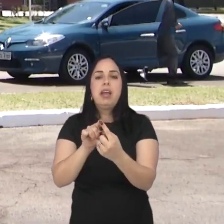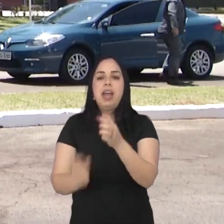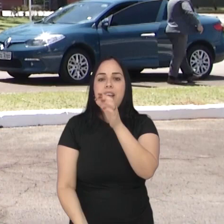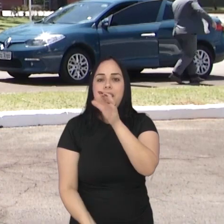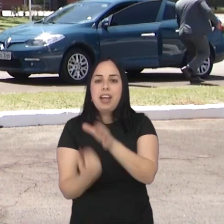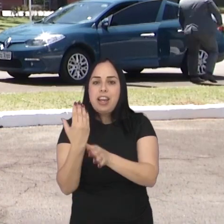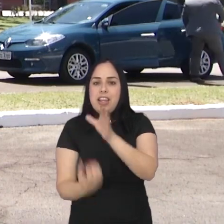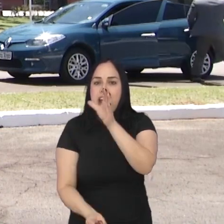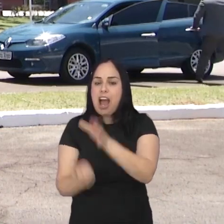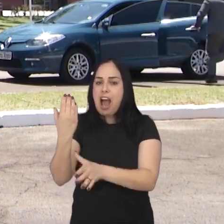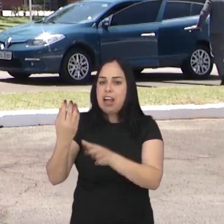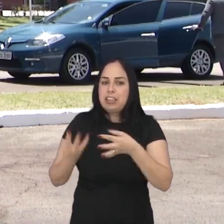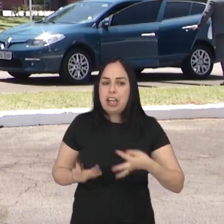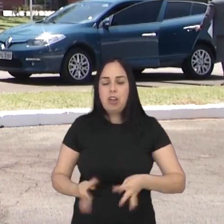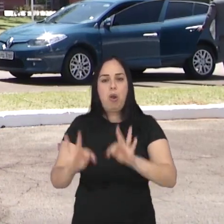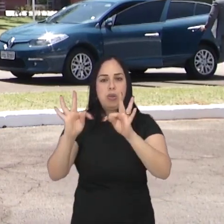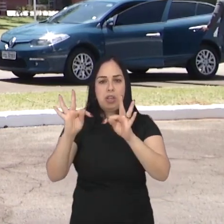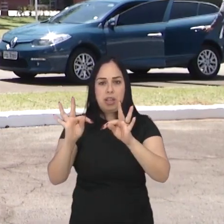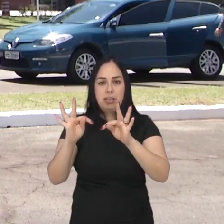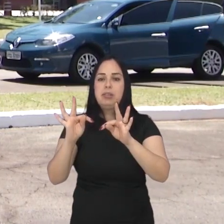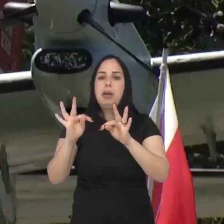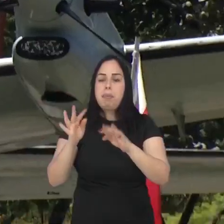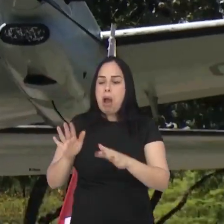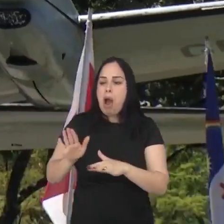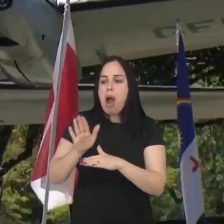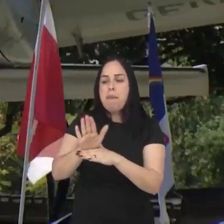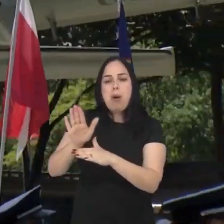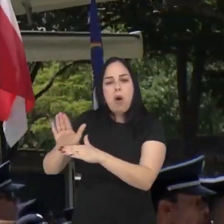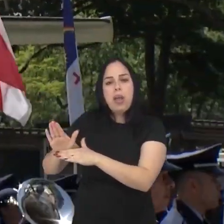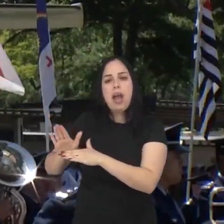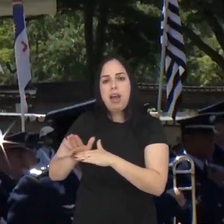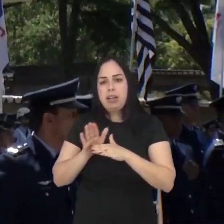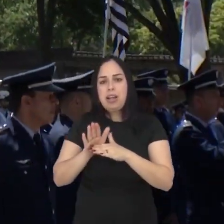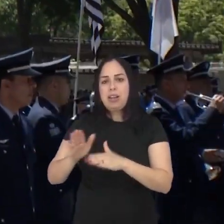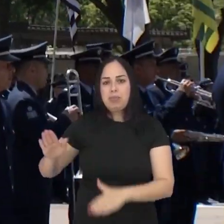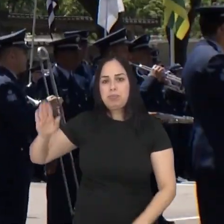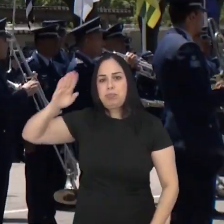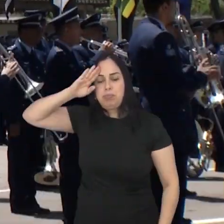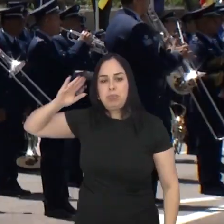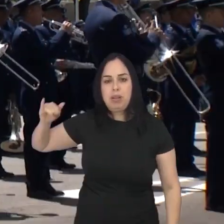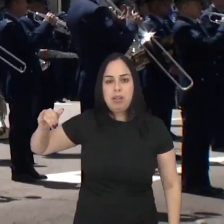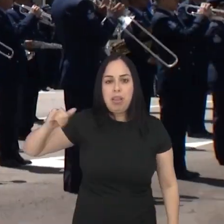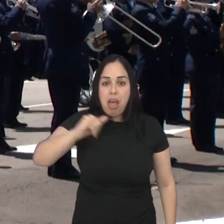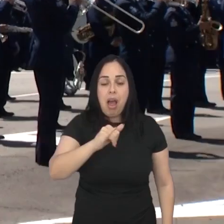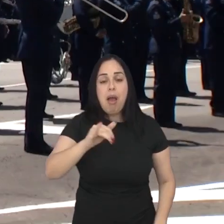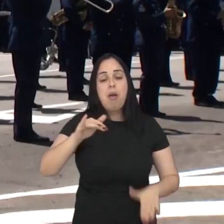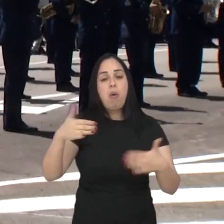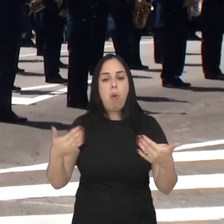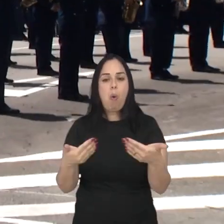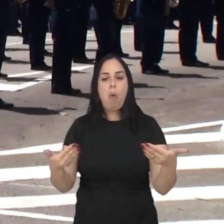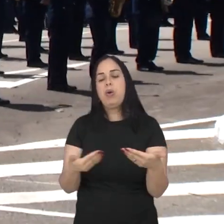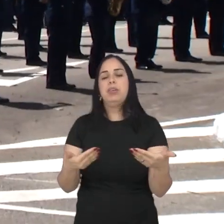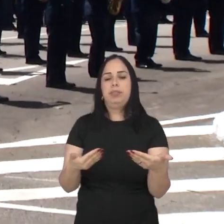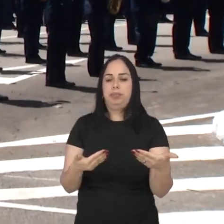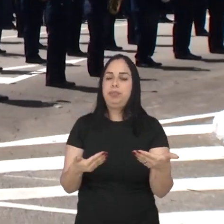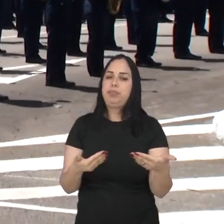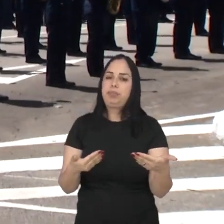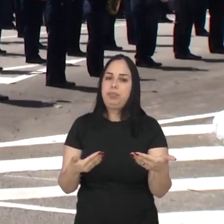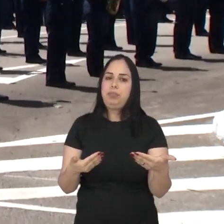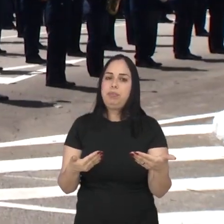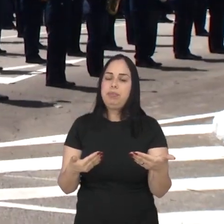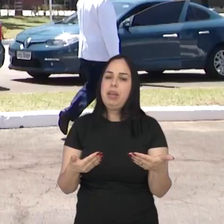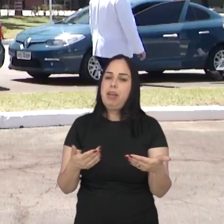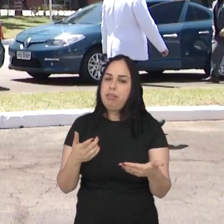DCTA é desenvolver soluções tecnológicas para apoiar a missão da Força Aérea. Só que hoje nós temos